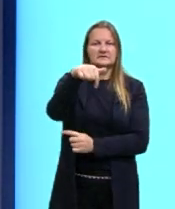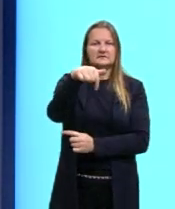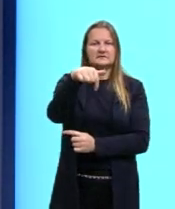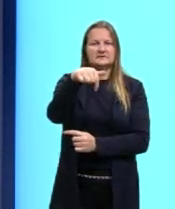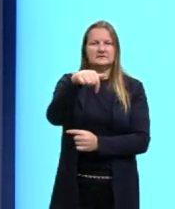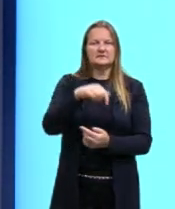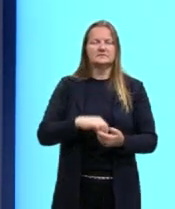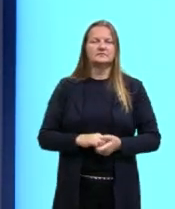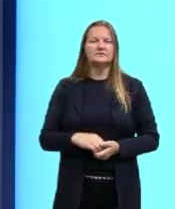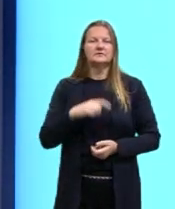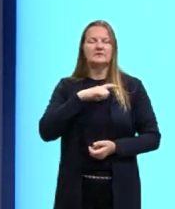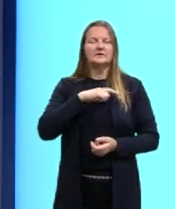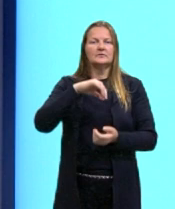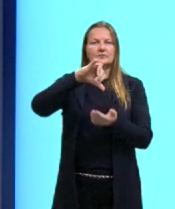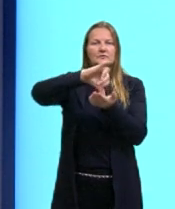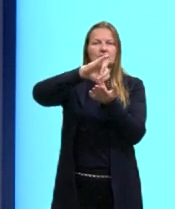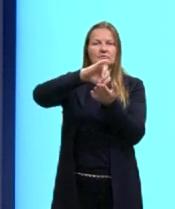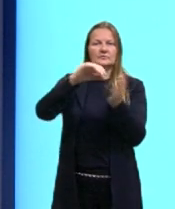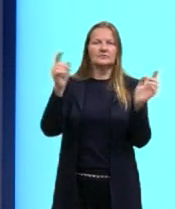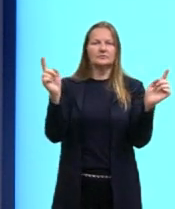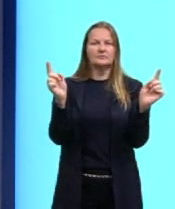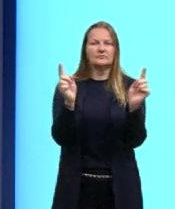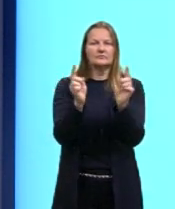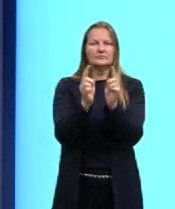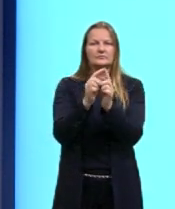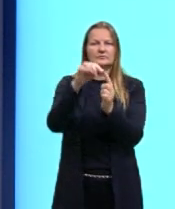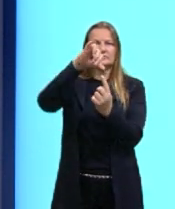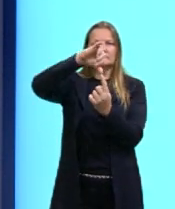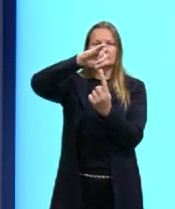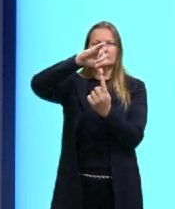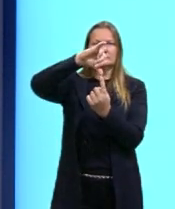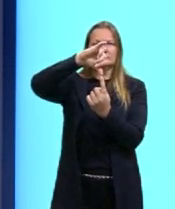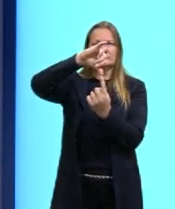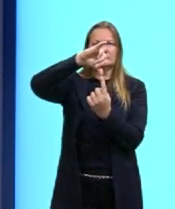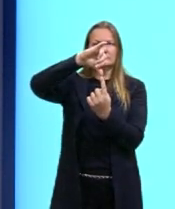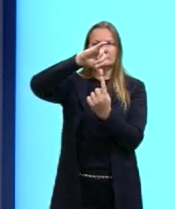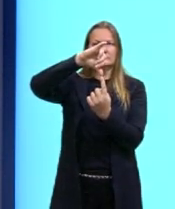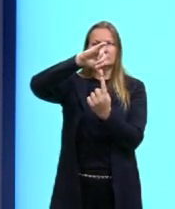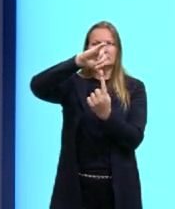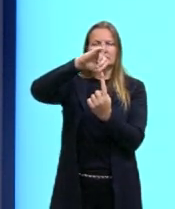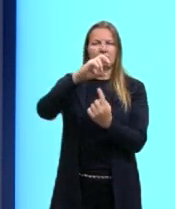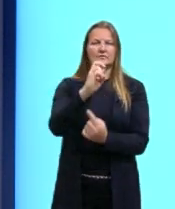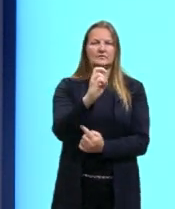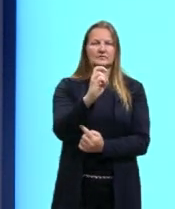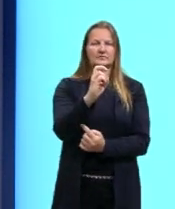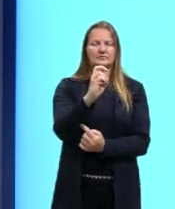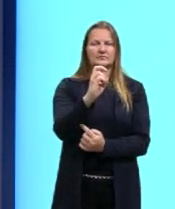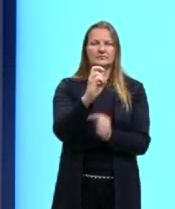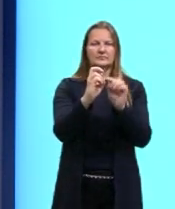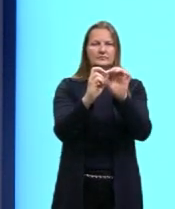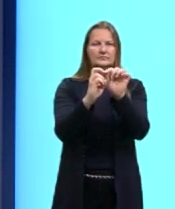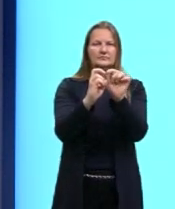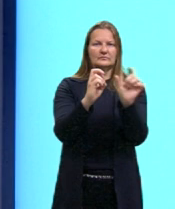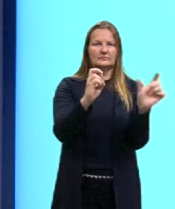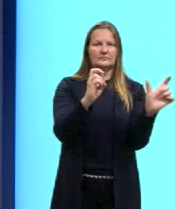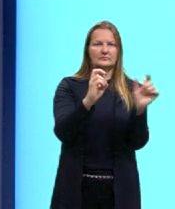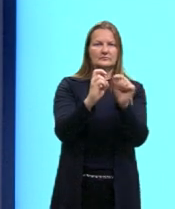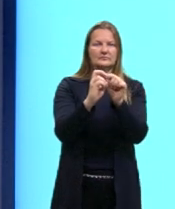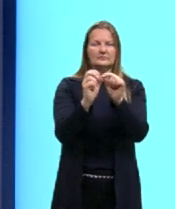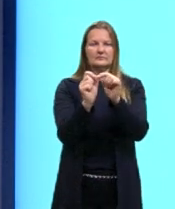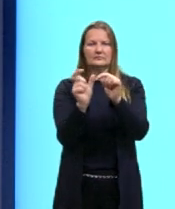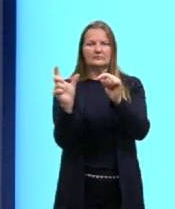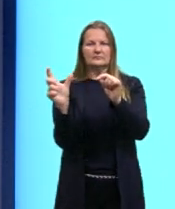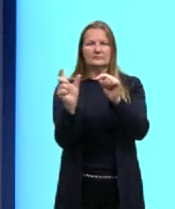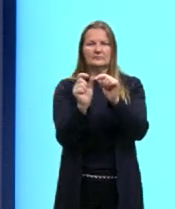a gente tem um termo Central o termo do Meio nesse caso aqui seria o cinco Então a nossa mediana é